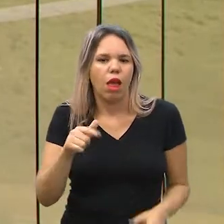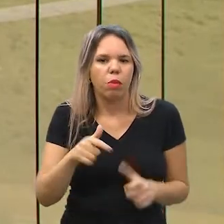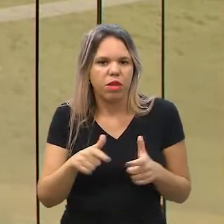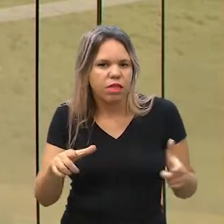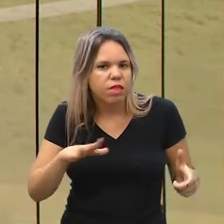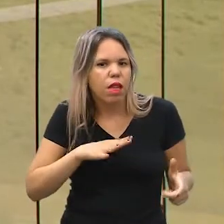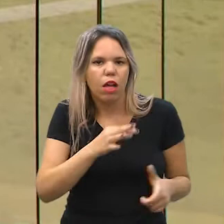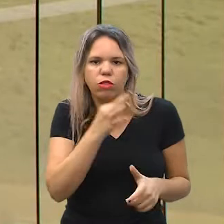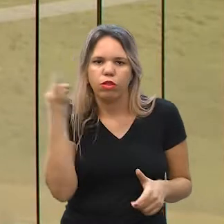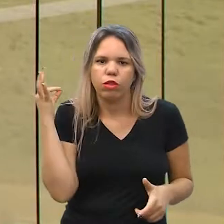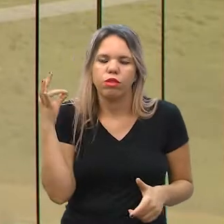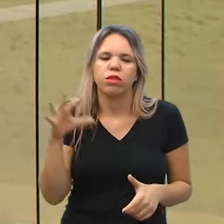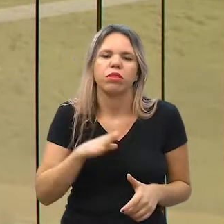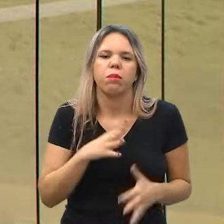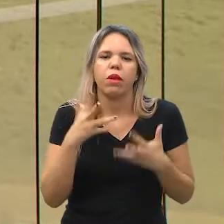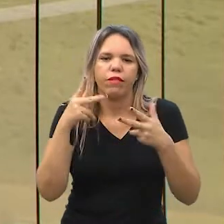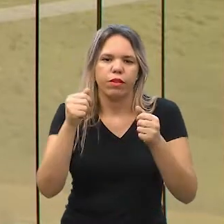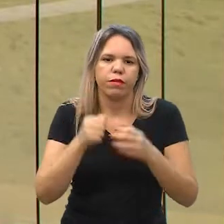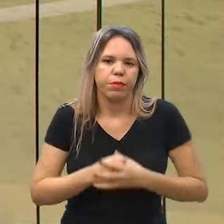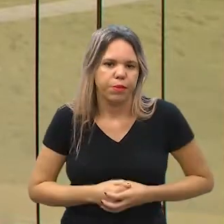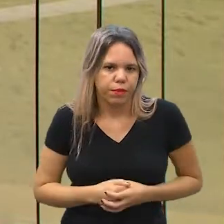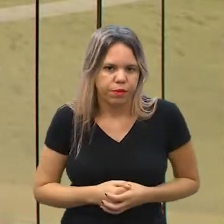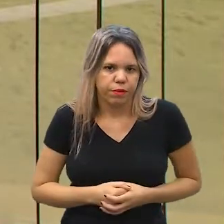grande cidade também, uma cidade muito bela.